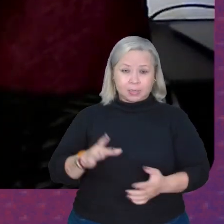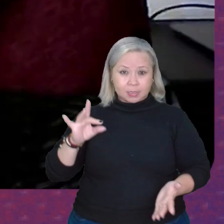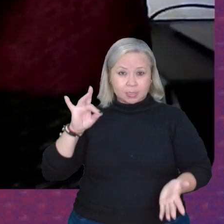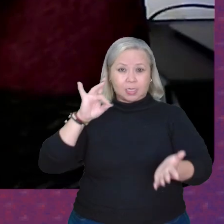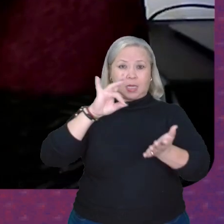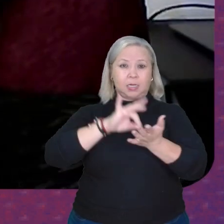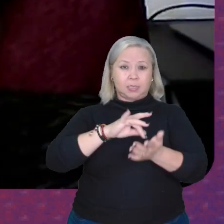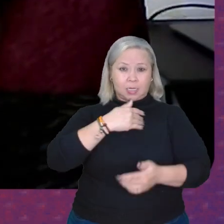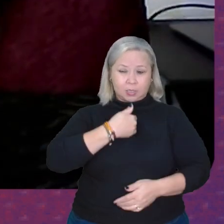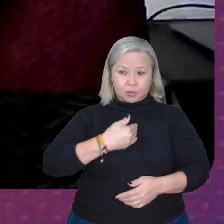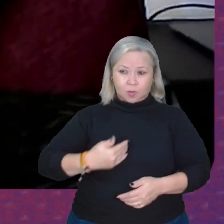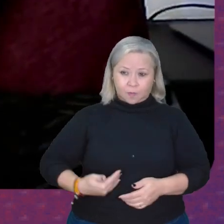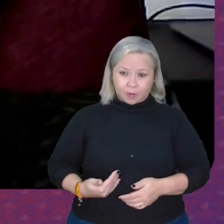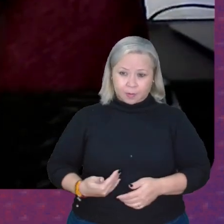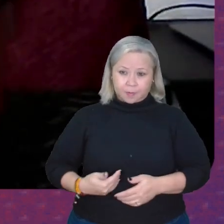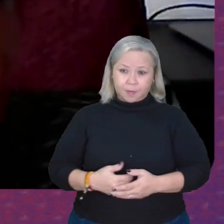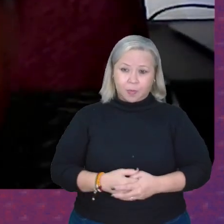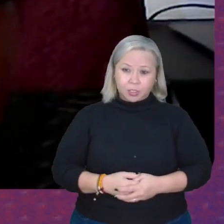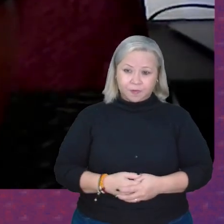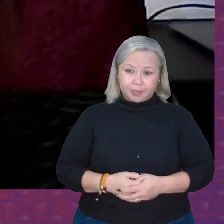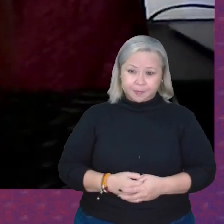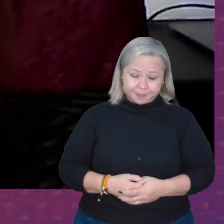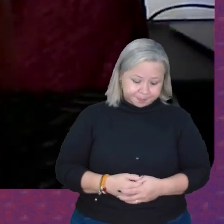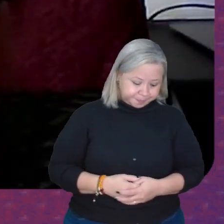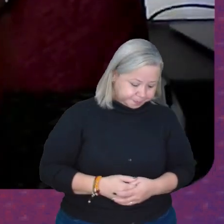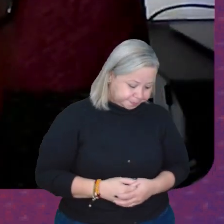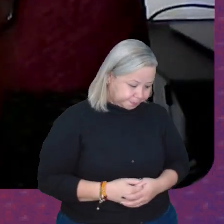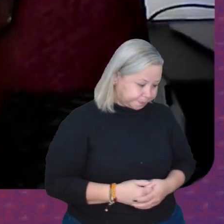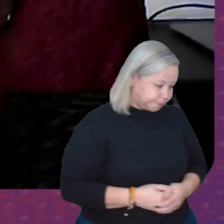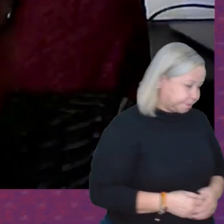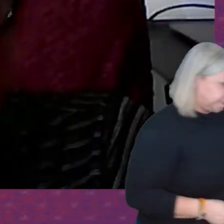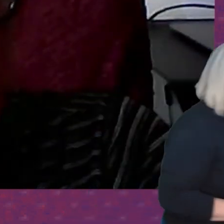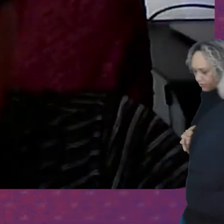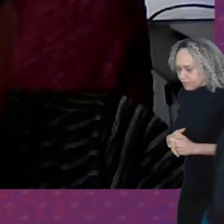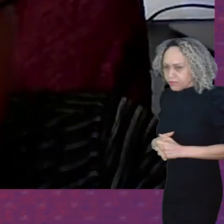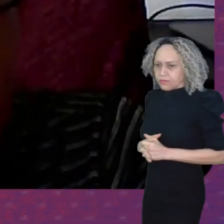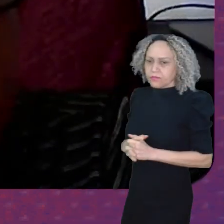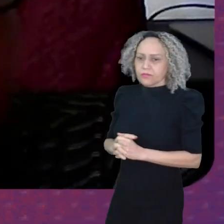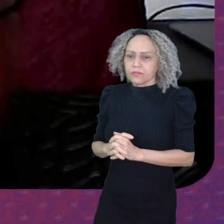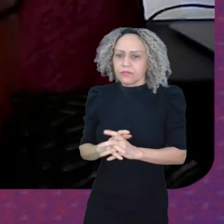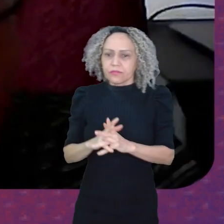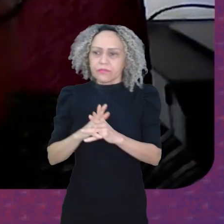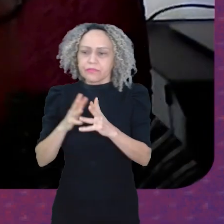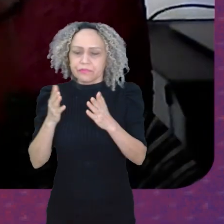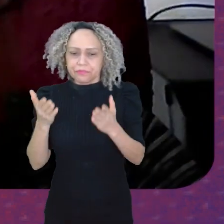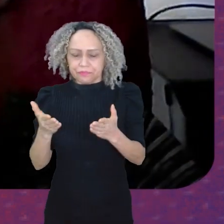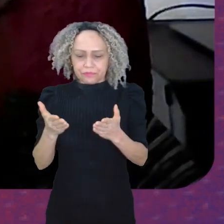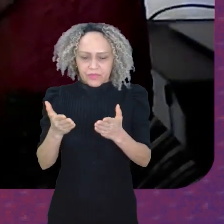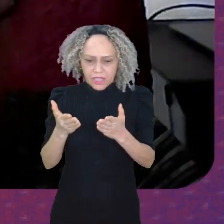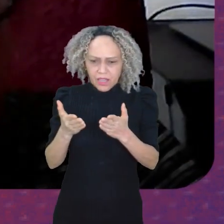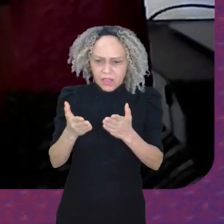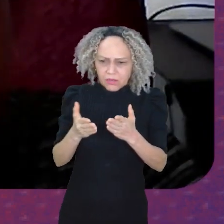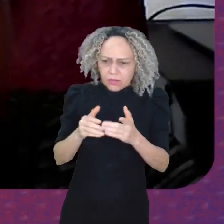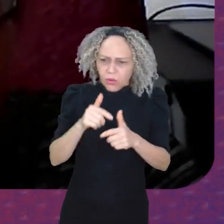por governos que atendam a população que vive situação de